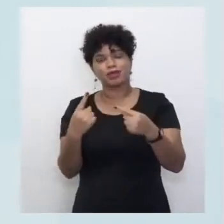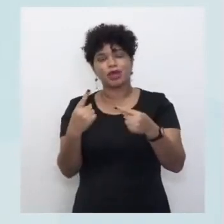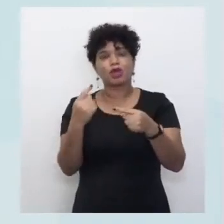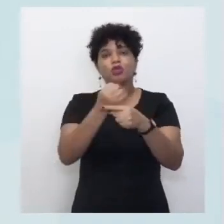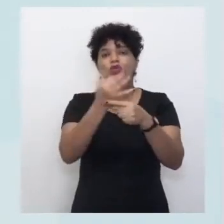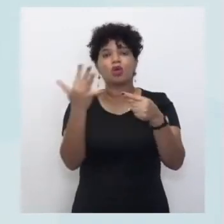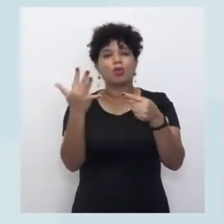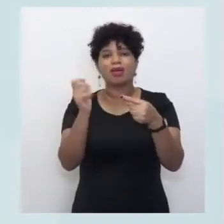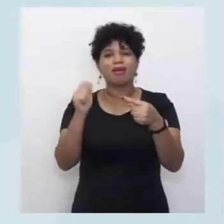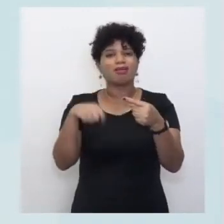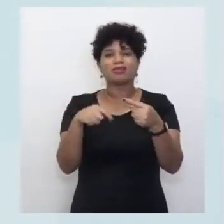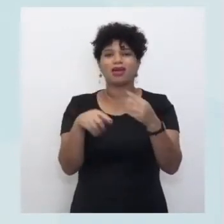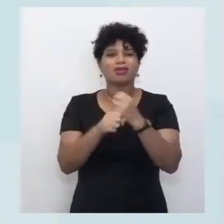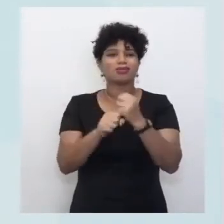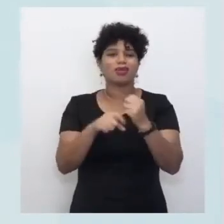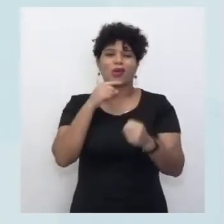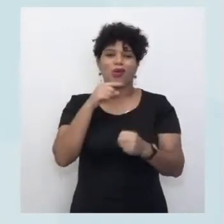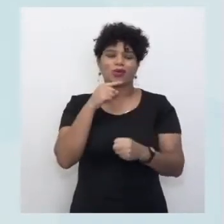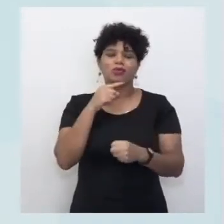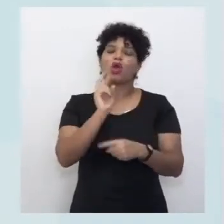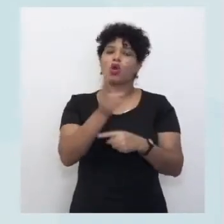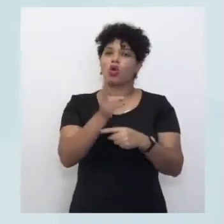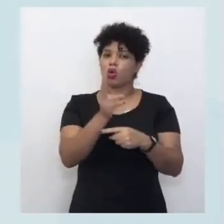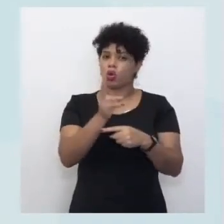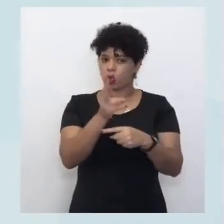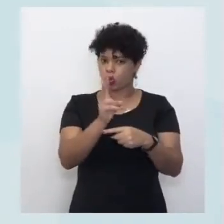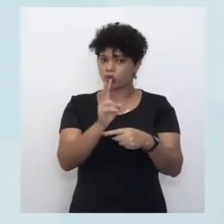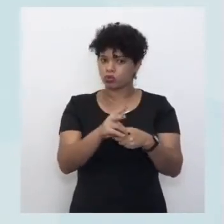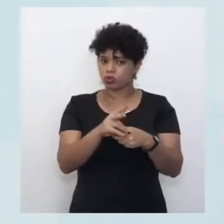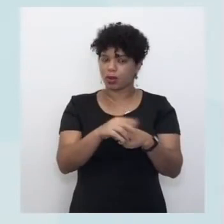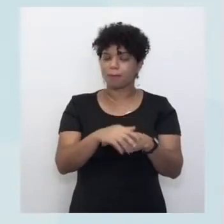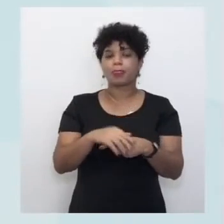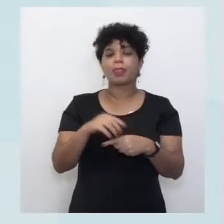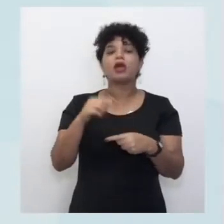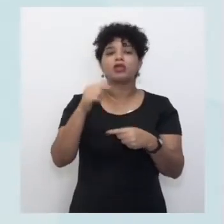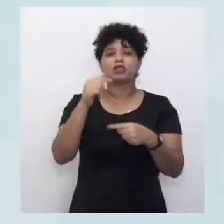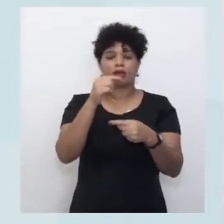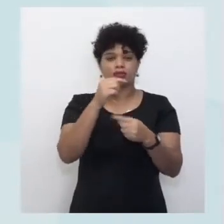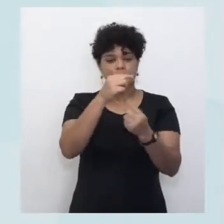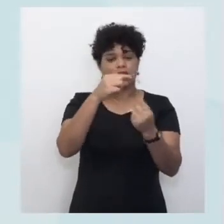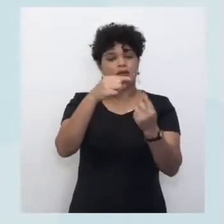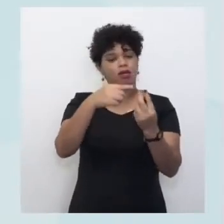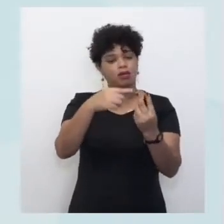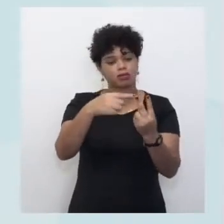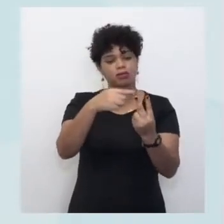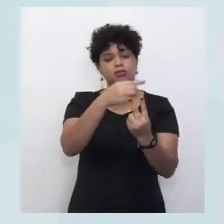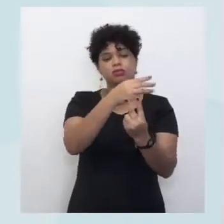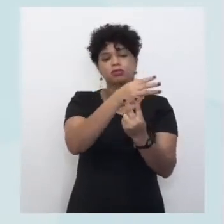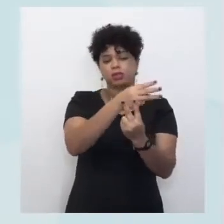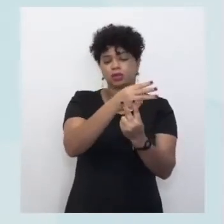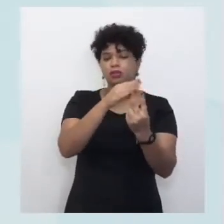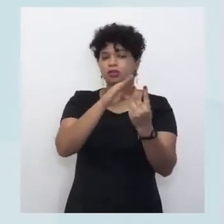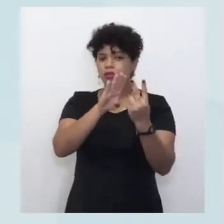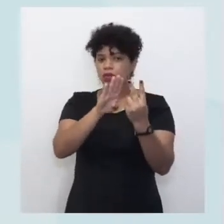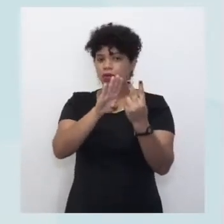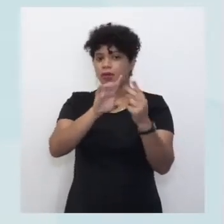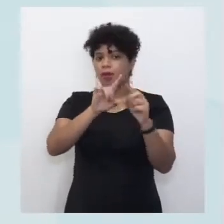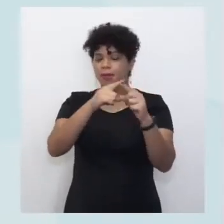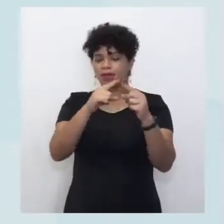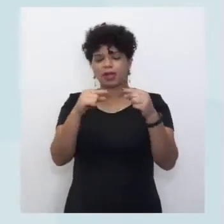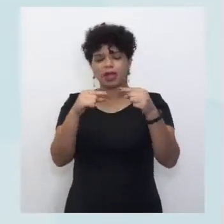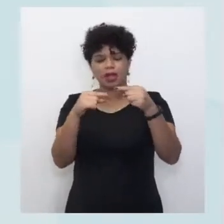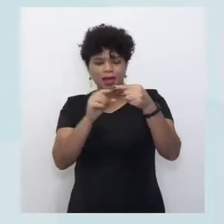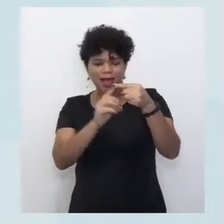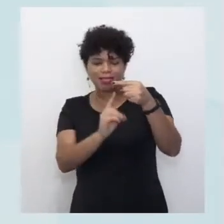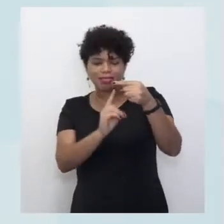multiplicação, então permanece a raiz cúbica de B ao quadrado. No denominador, o nosso objetivo